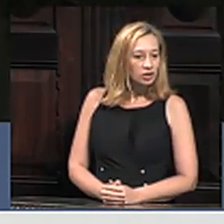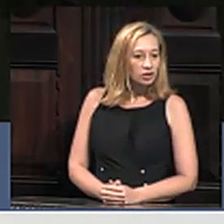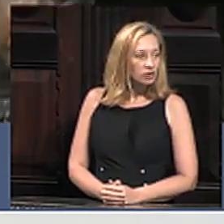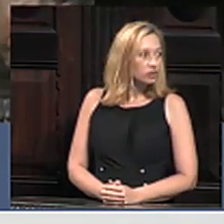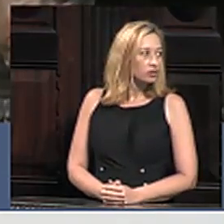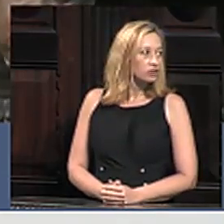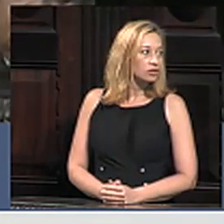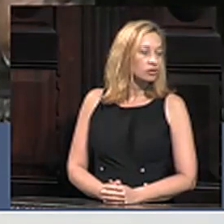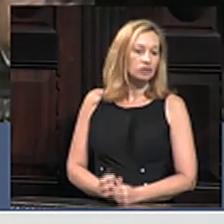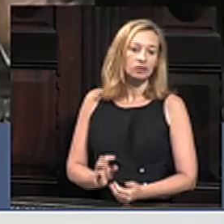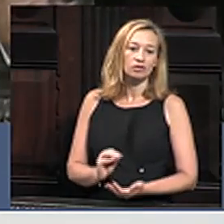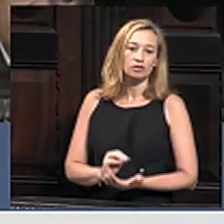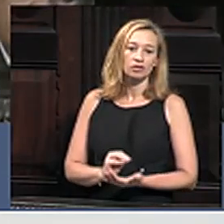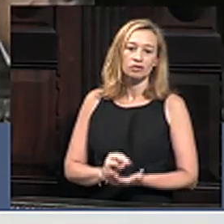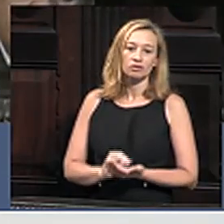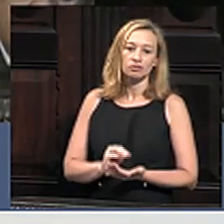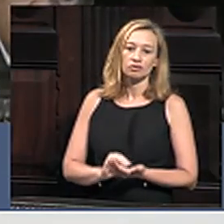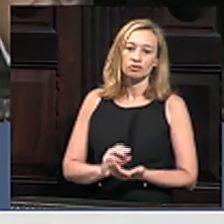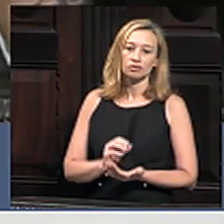de falar.